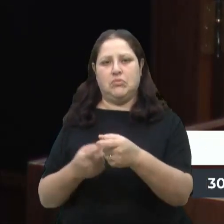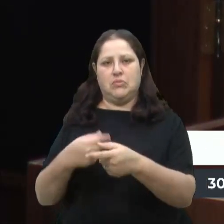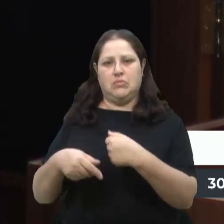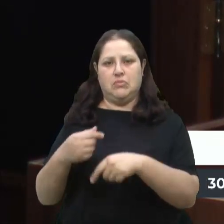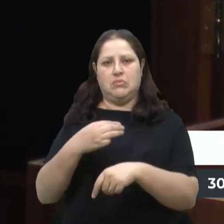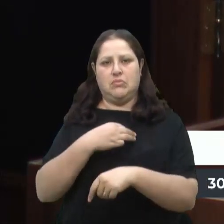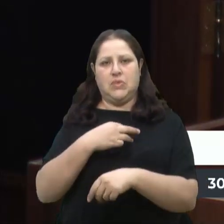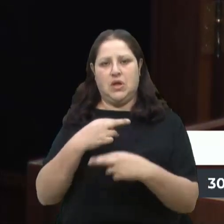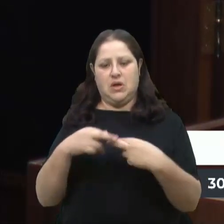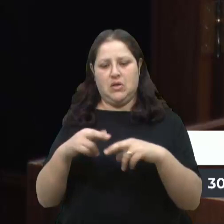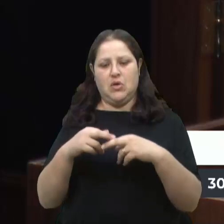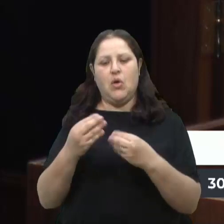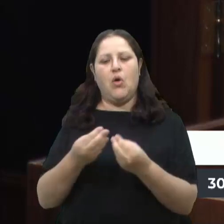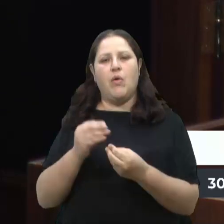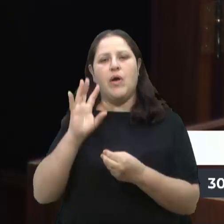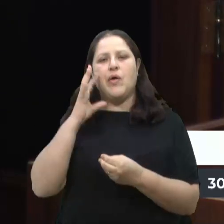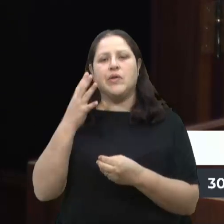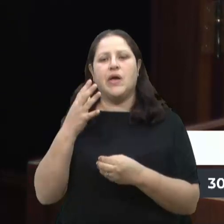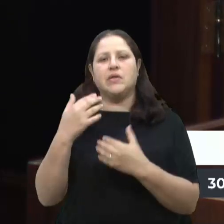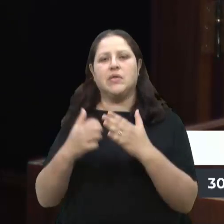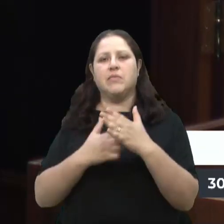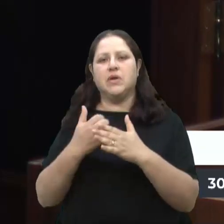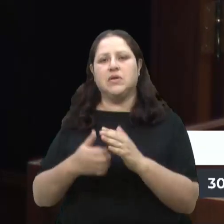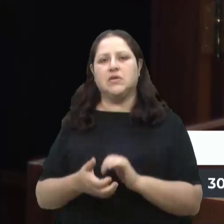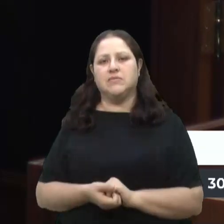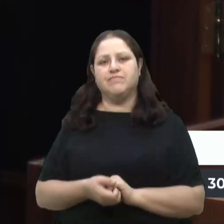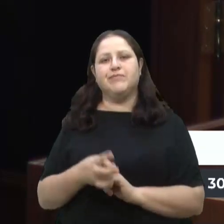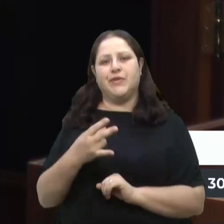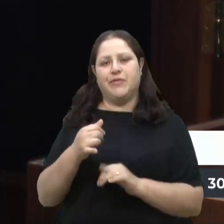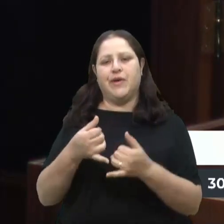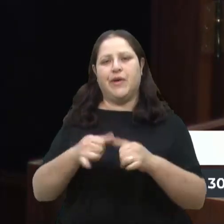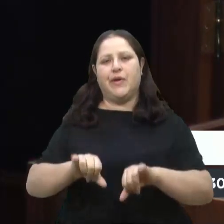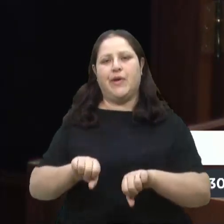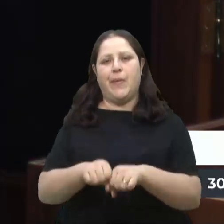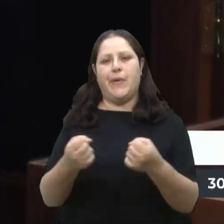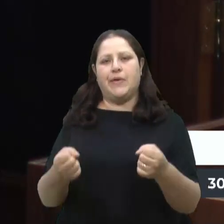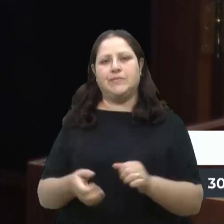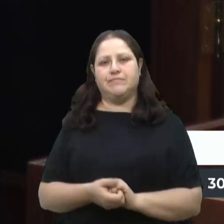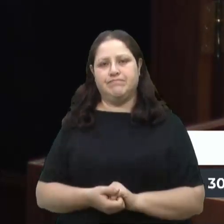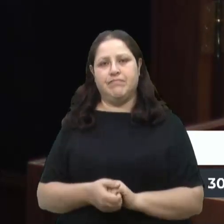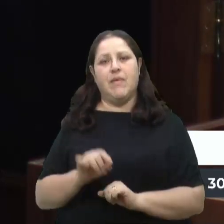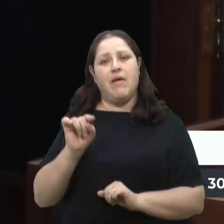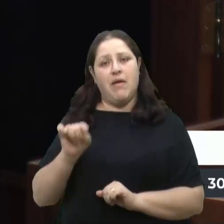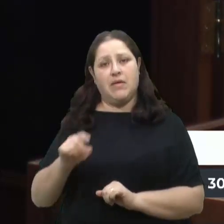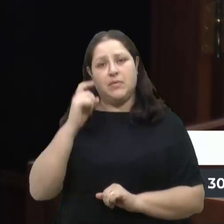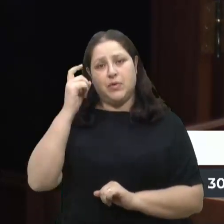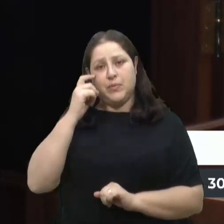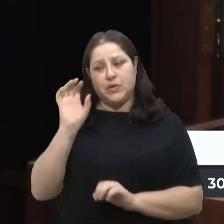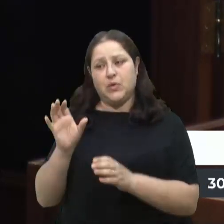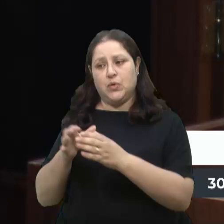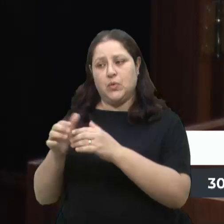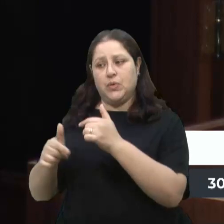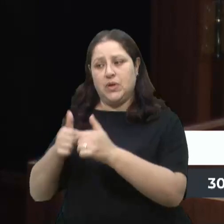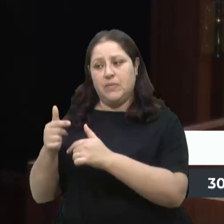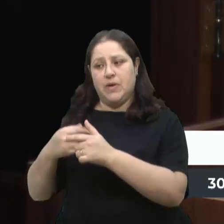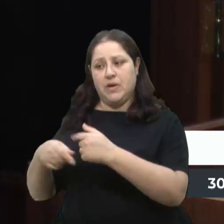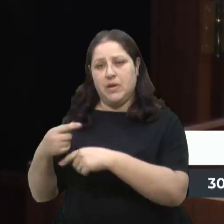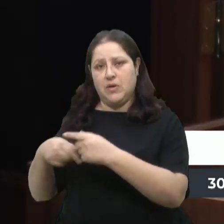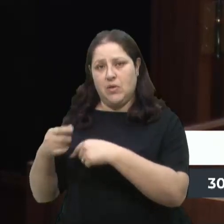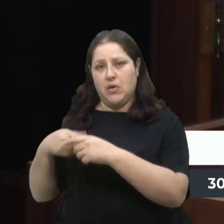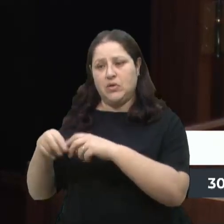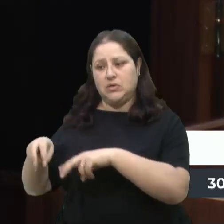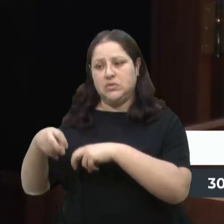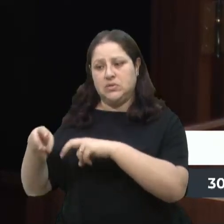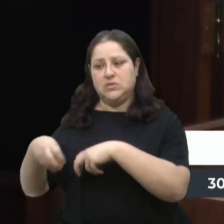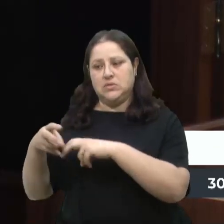falir. Então isso é a preocupação do agronegócio brasileiro. Quem nos administra, quem